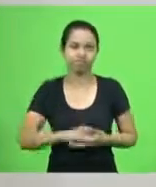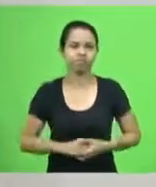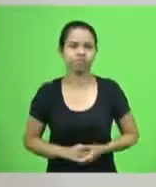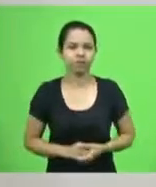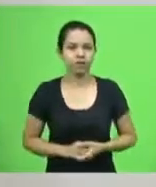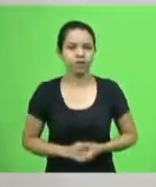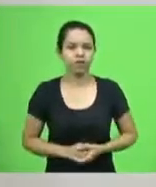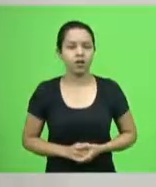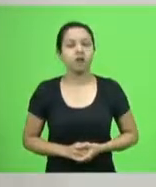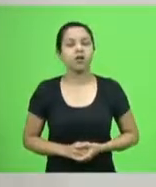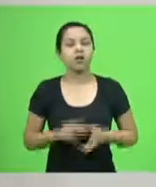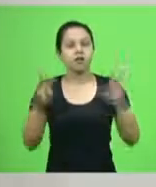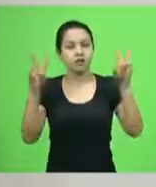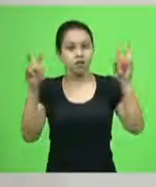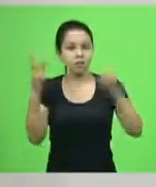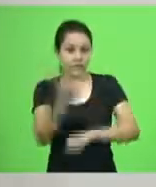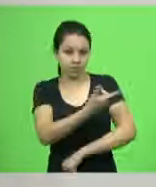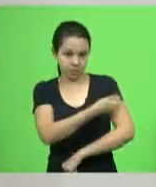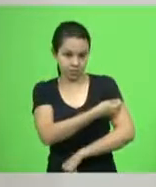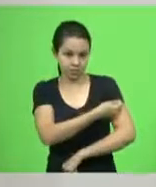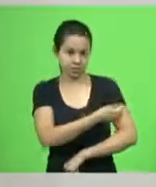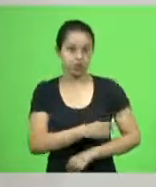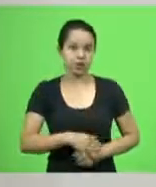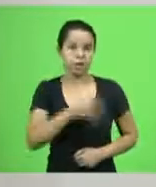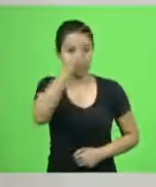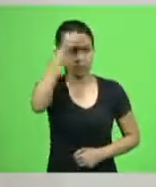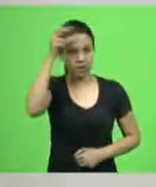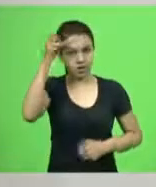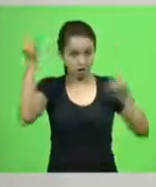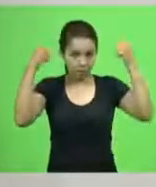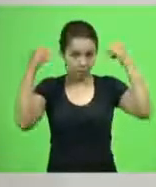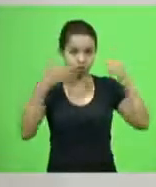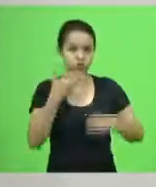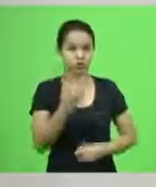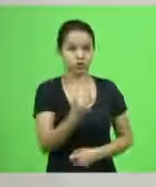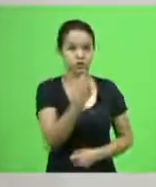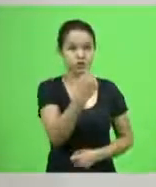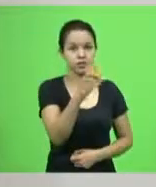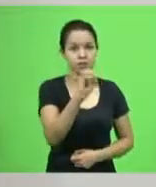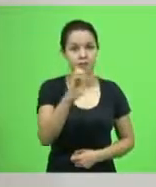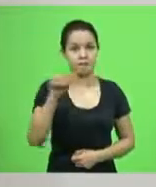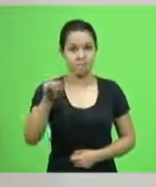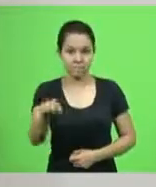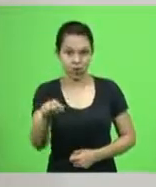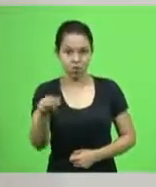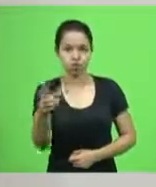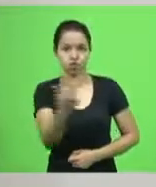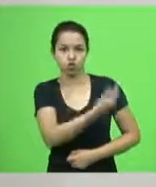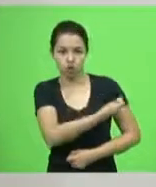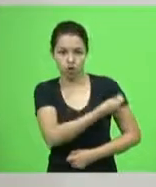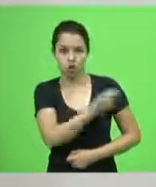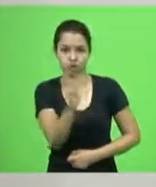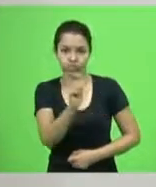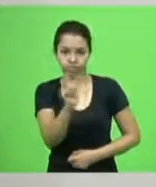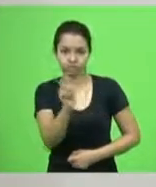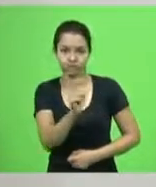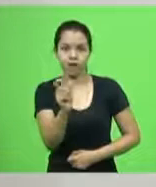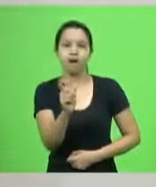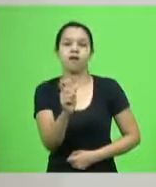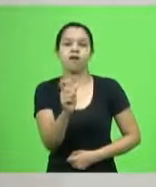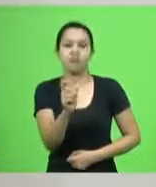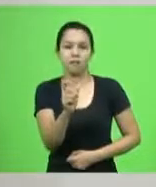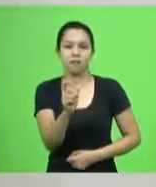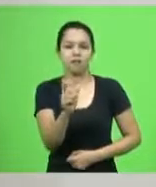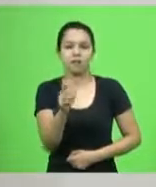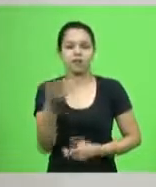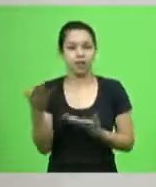o prefeito de Chapecó solicitou 100 mil doses de vacinas para Chapecó. Mas eu quero lembrar